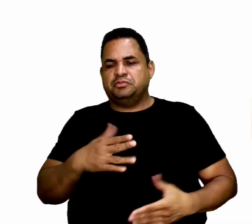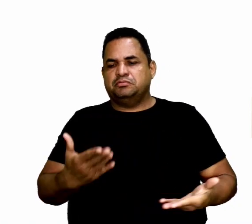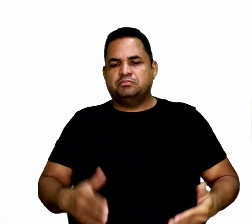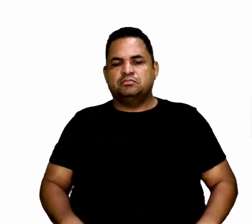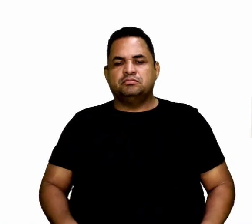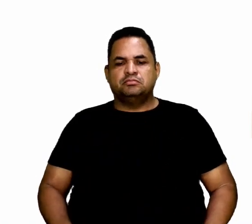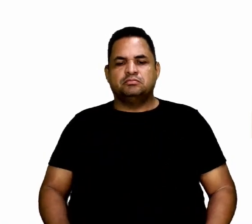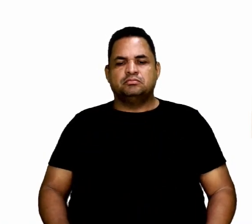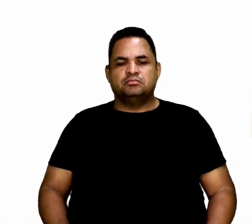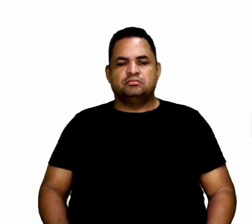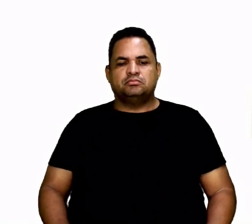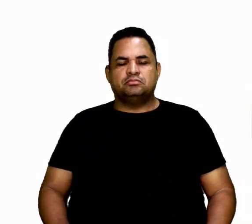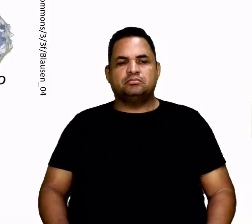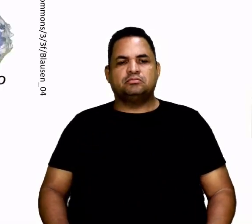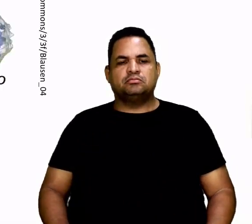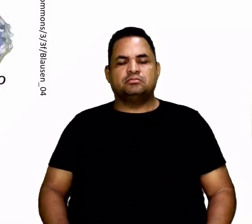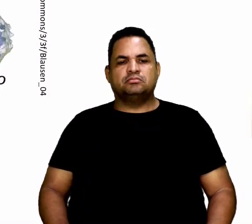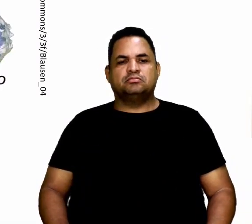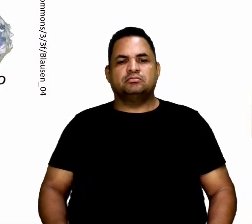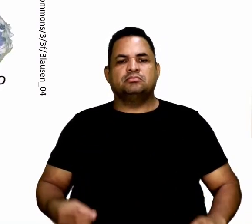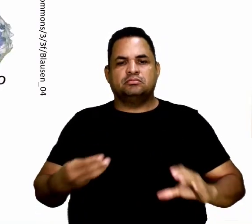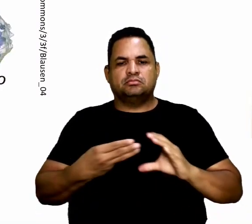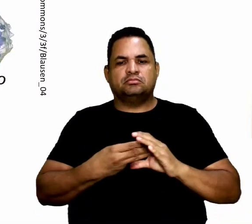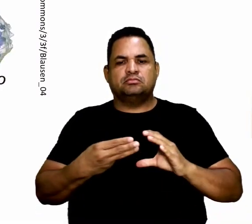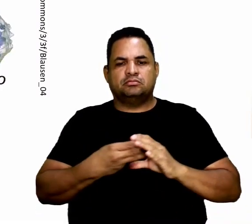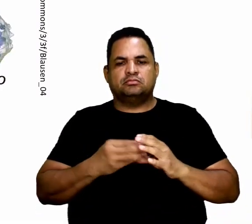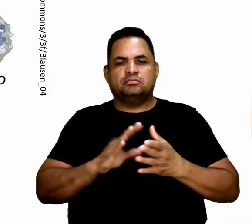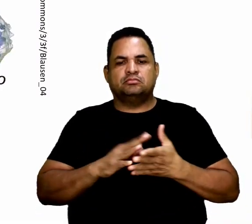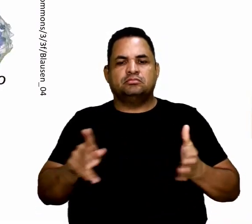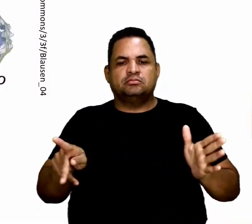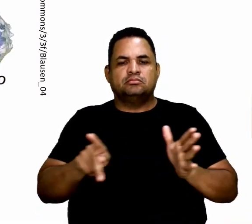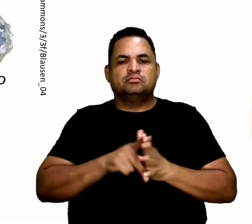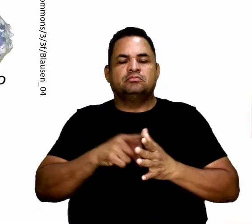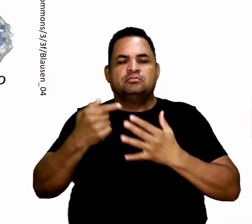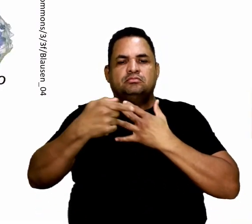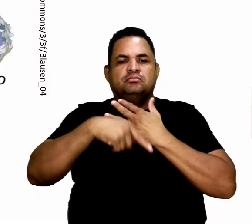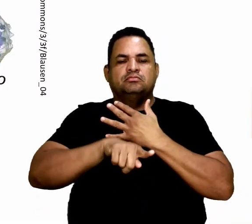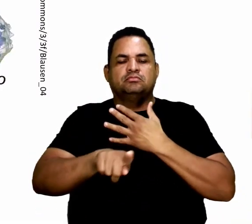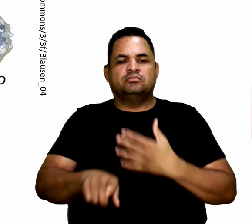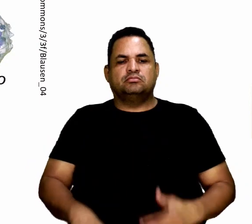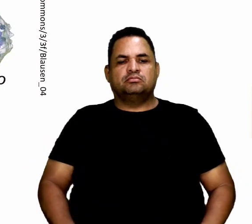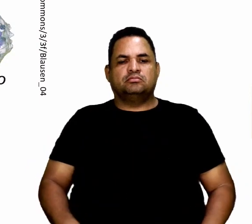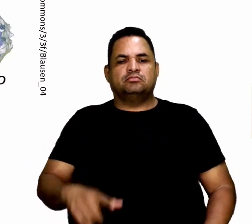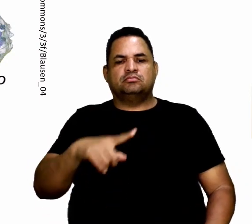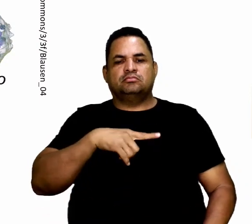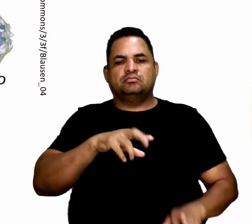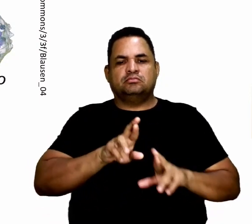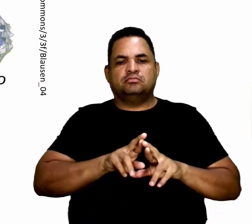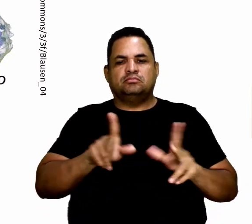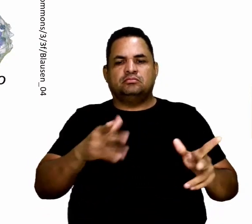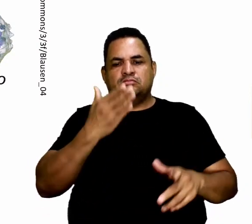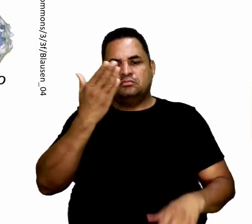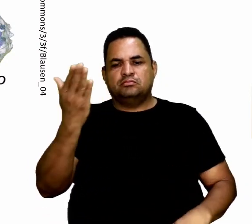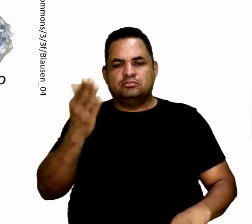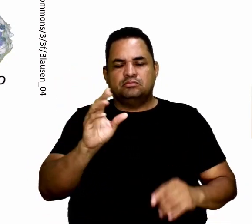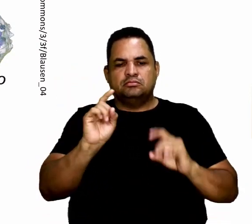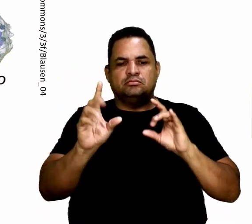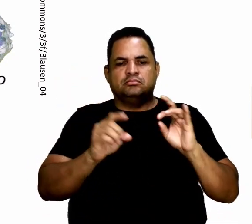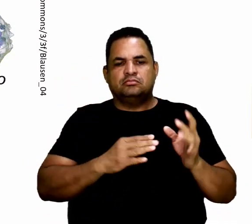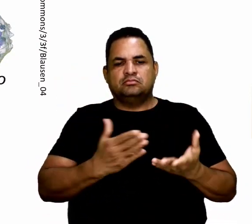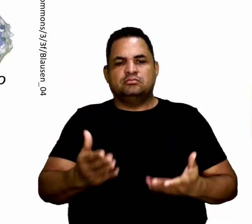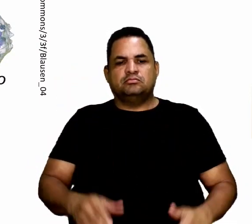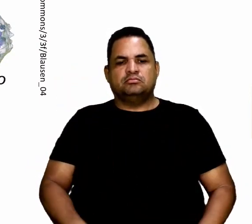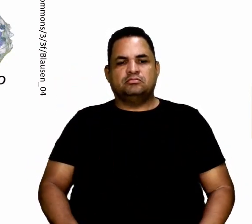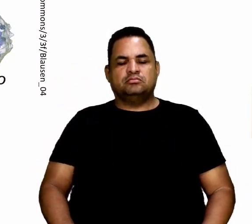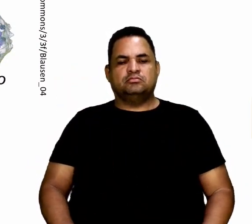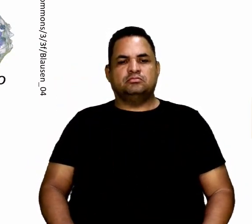Então, essas células são especializadas em nossas defesas. Então, aqui a gente tem a diferença entre umas células e outras, né?